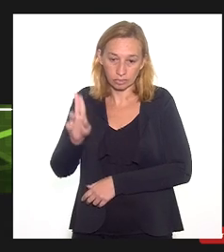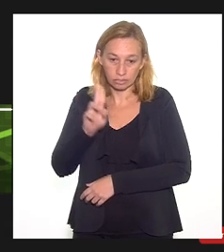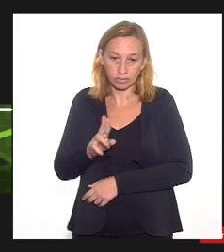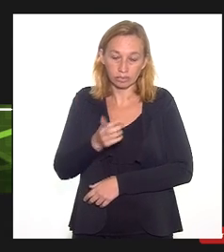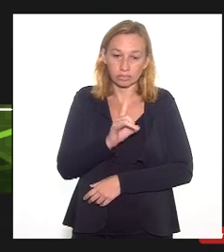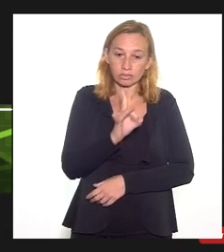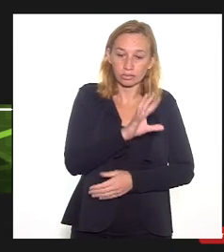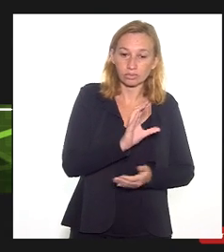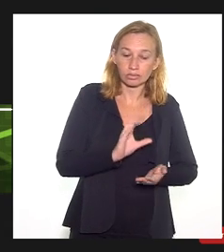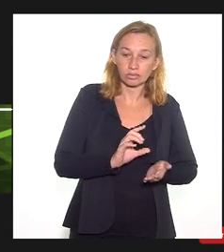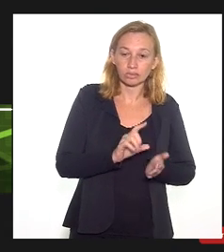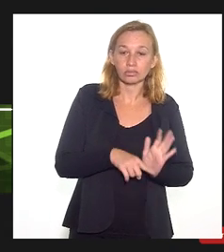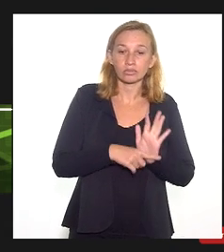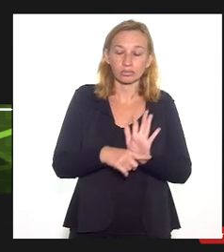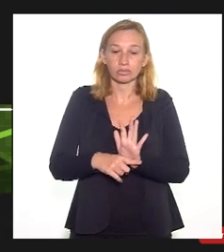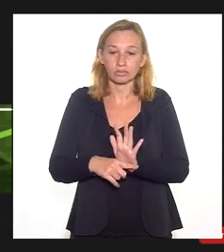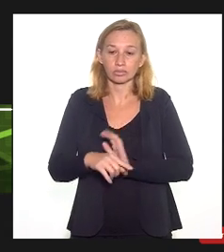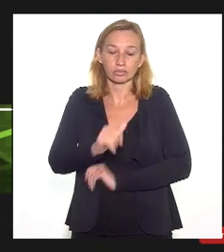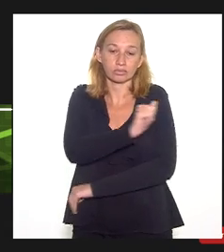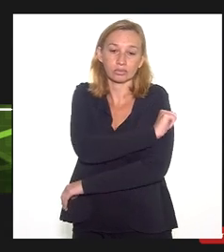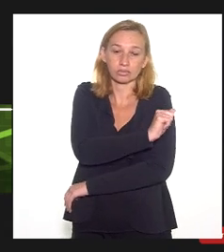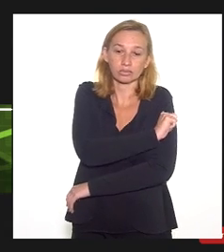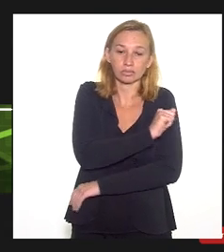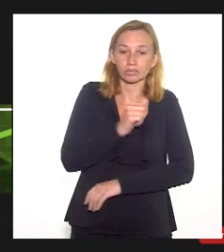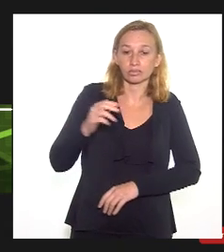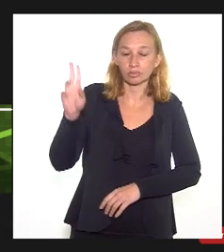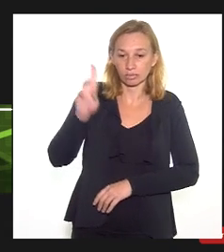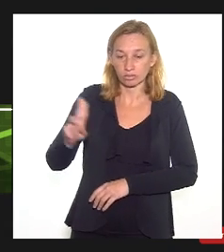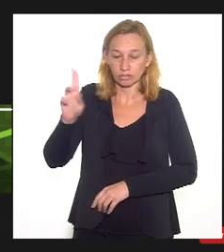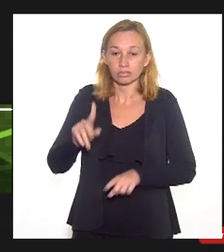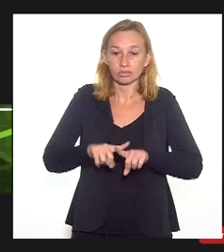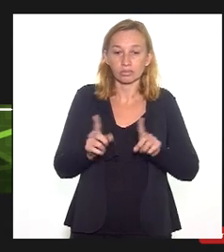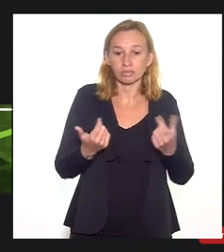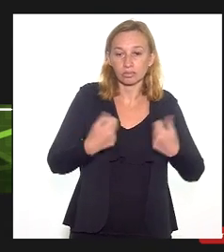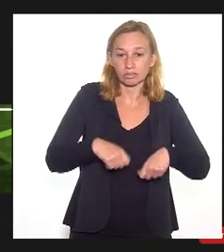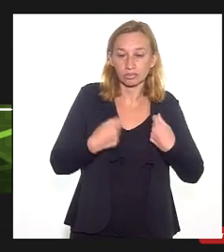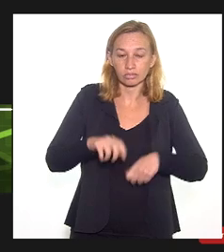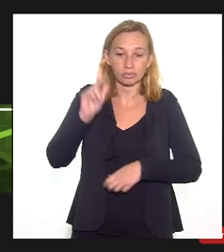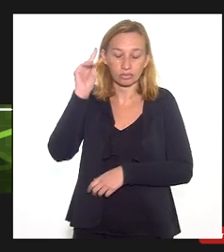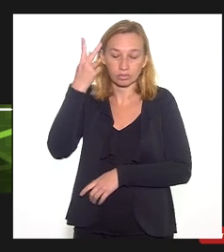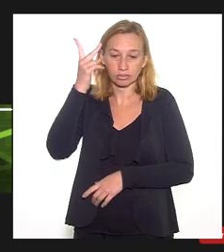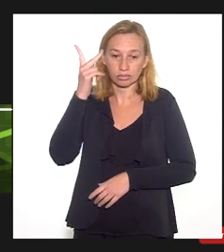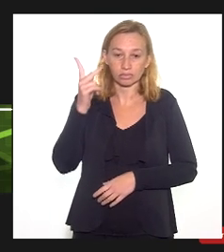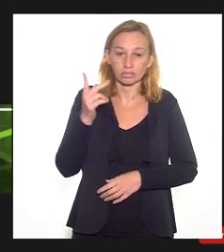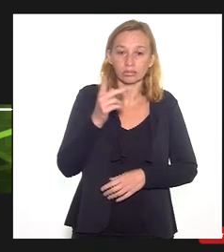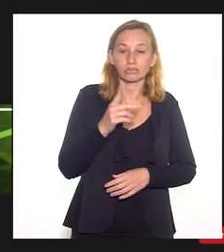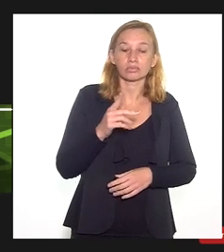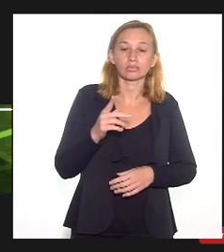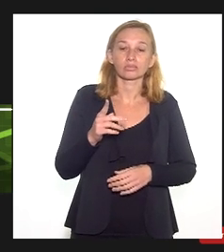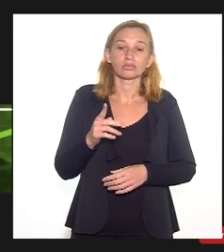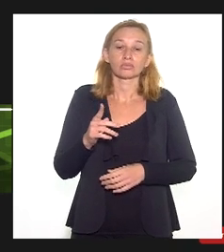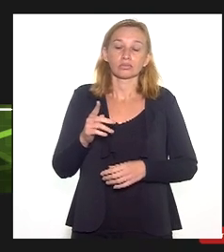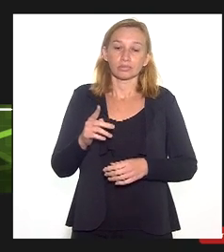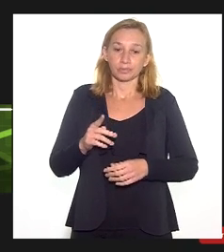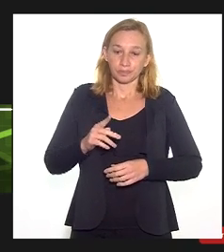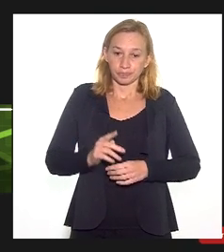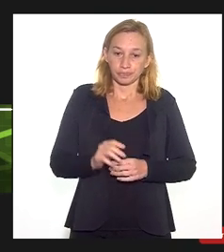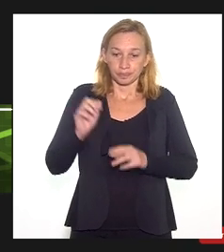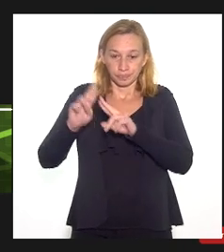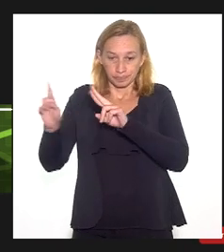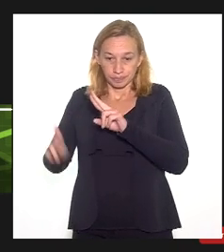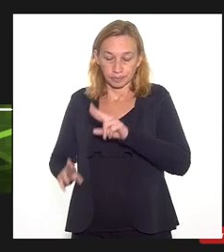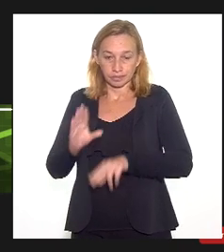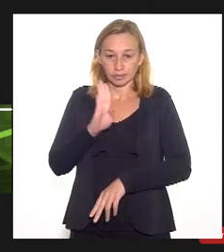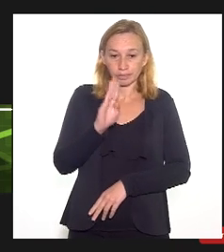dos auxílios universitários mas também sobre a nossa questão e a nossa necessidade histórica da UERJ dos bandejões universitários nos campos fora da